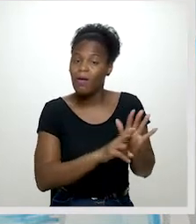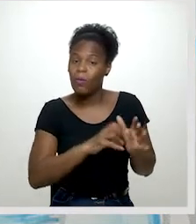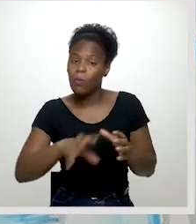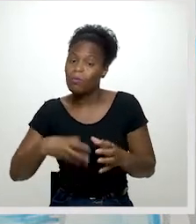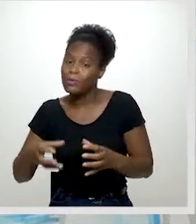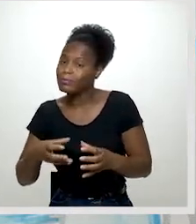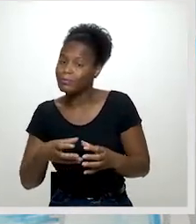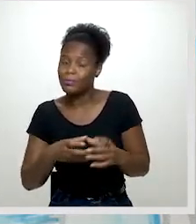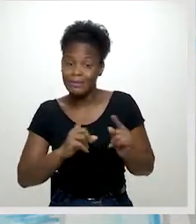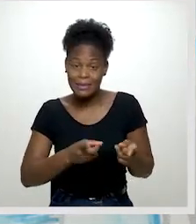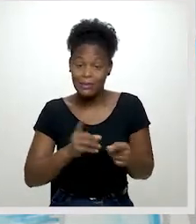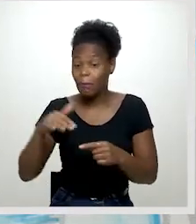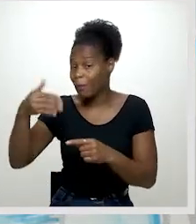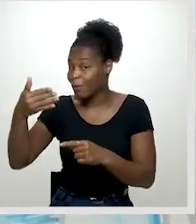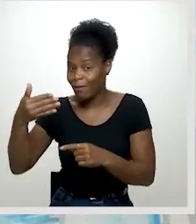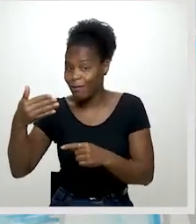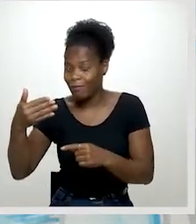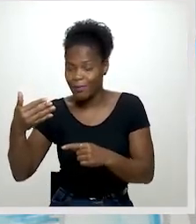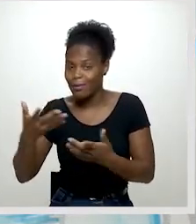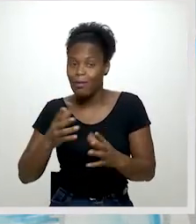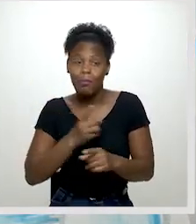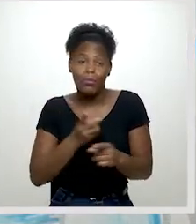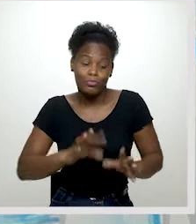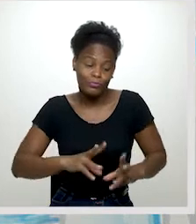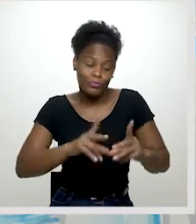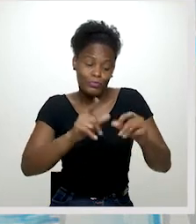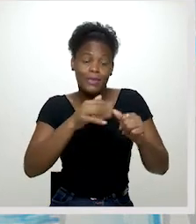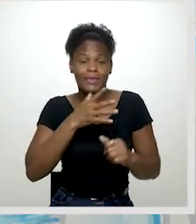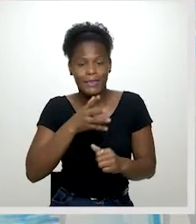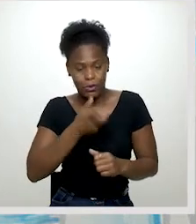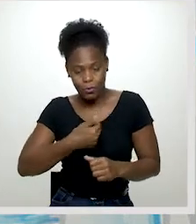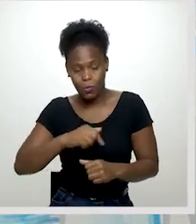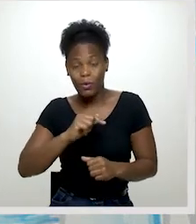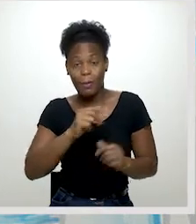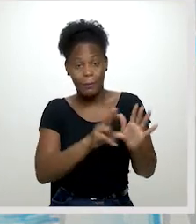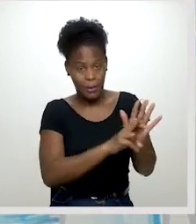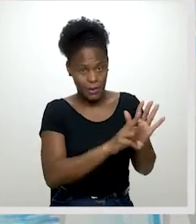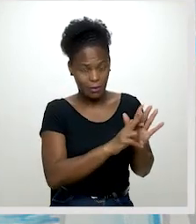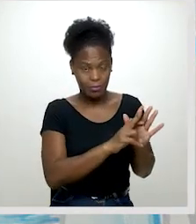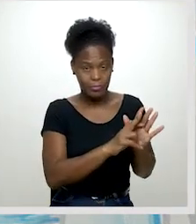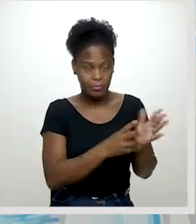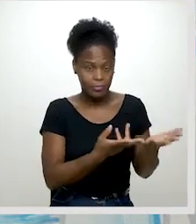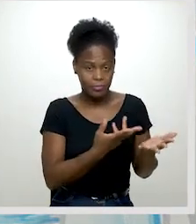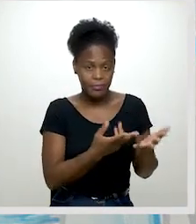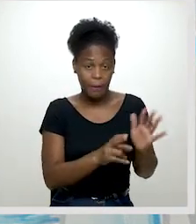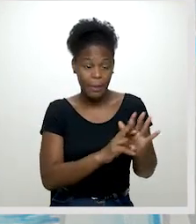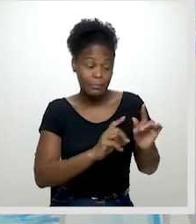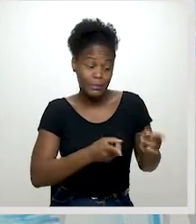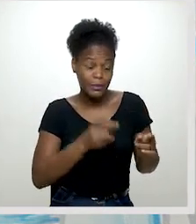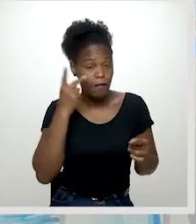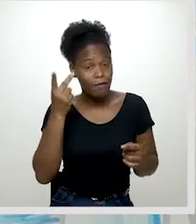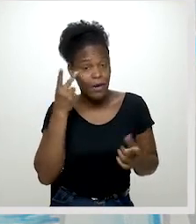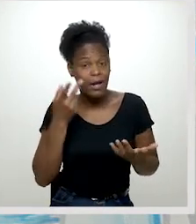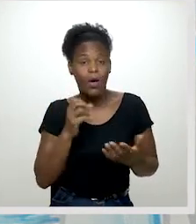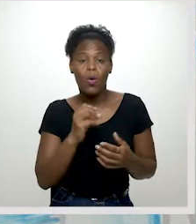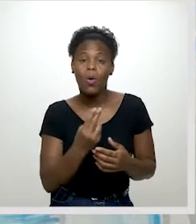complexos iniciassem os primeiros. A evolução nos diz os princípios da